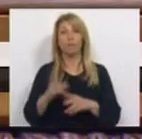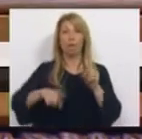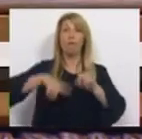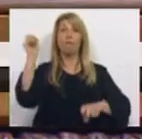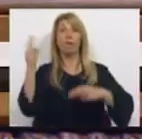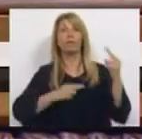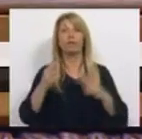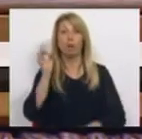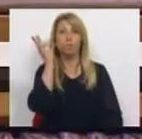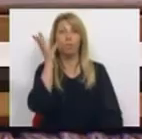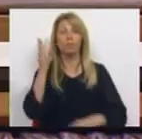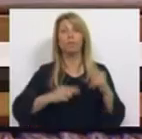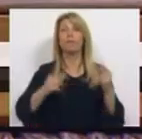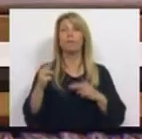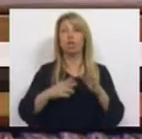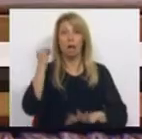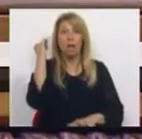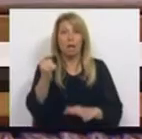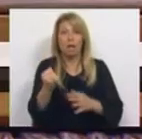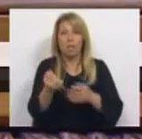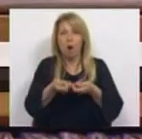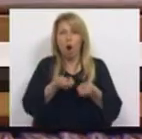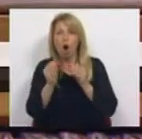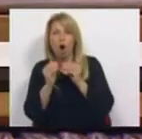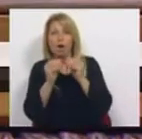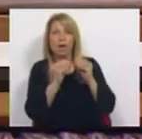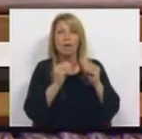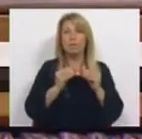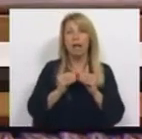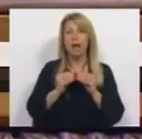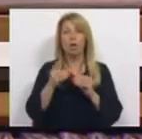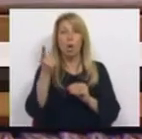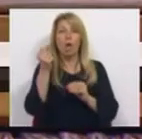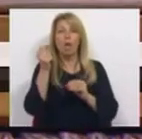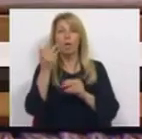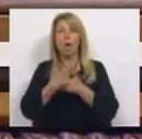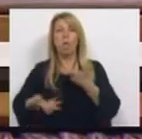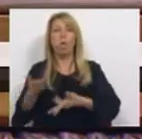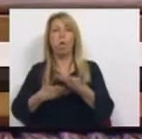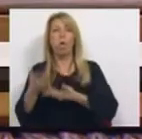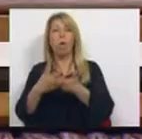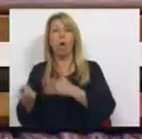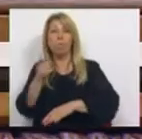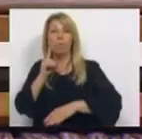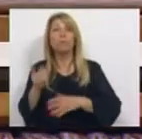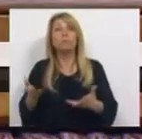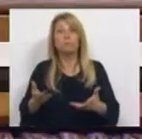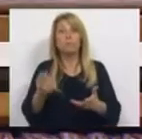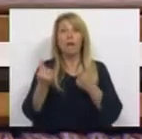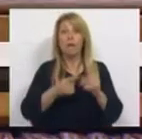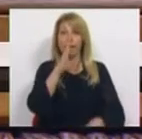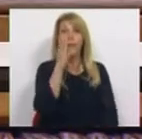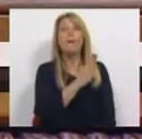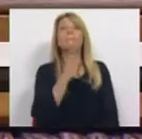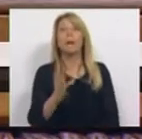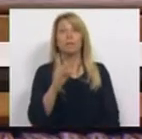à fraude fiscal, ao crime organizado, à lavagem de dinheiro e, por vezes, a muitas práticas que fragilizam a